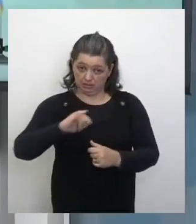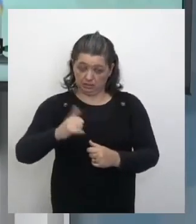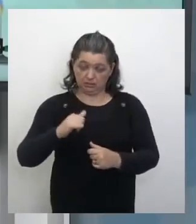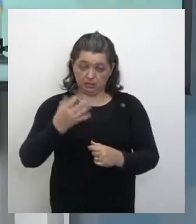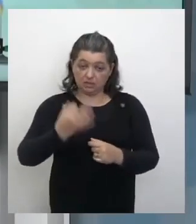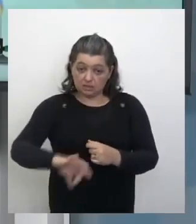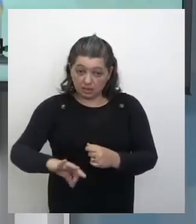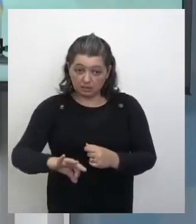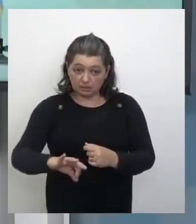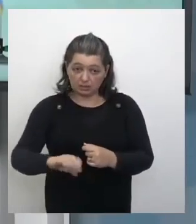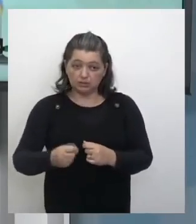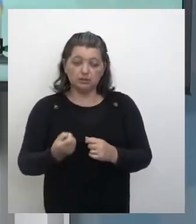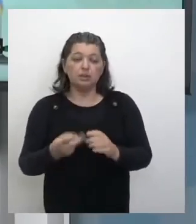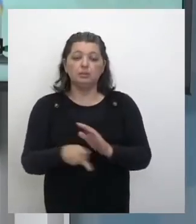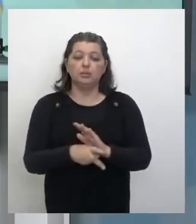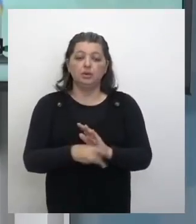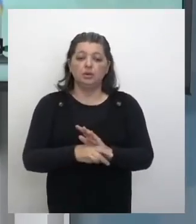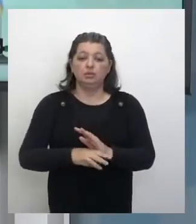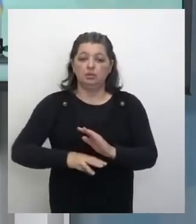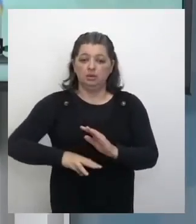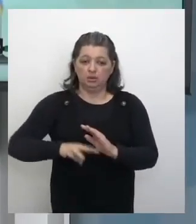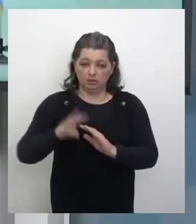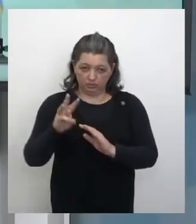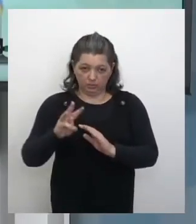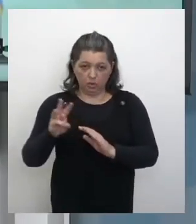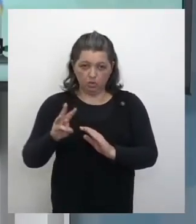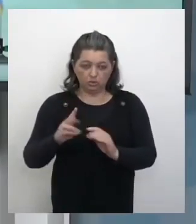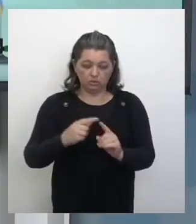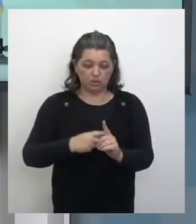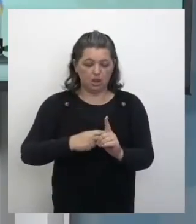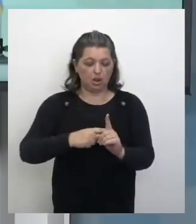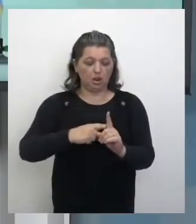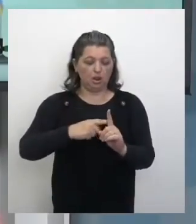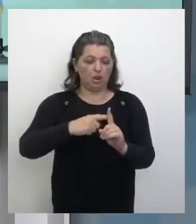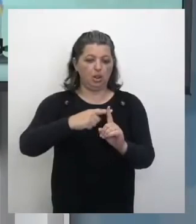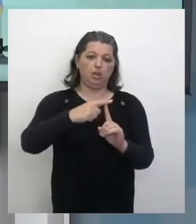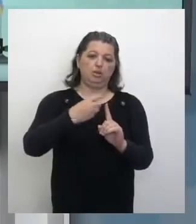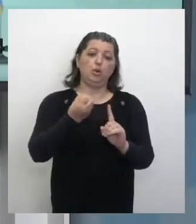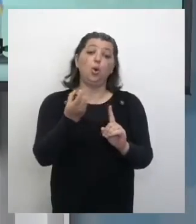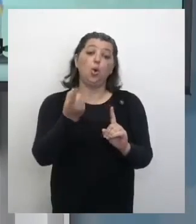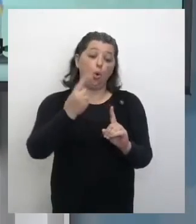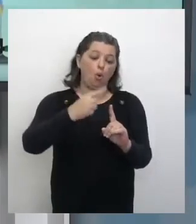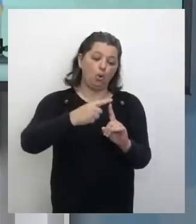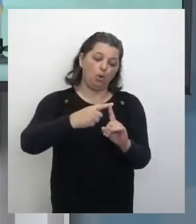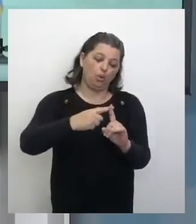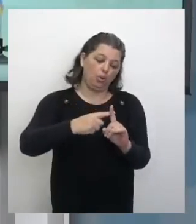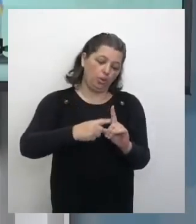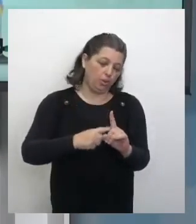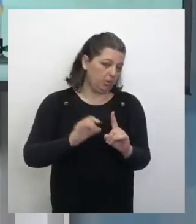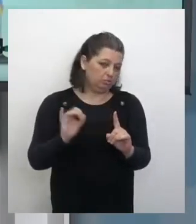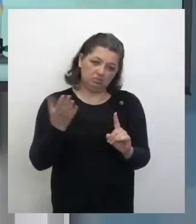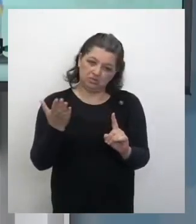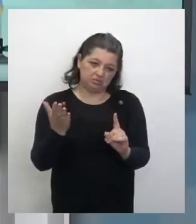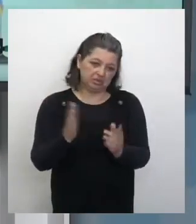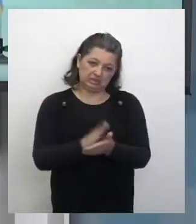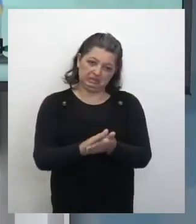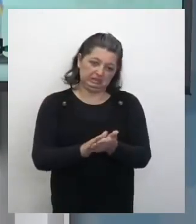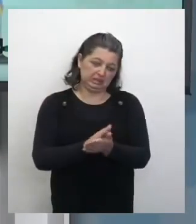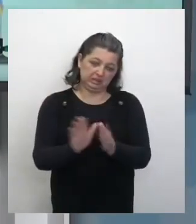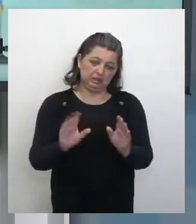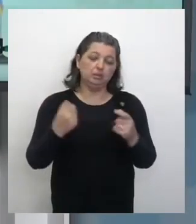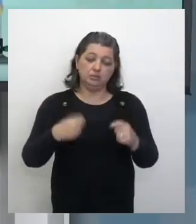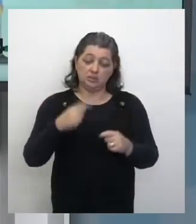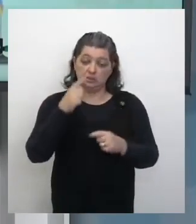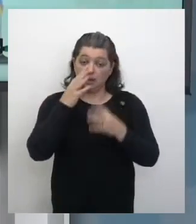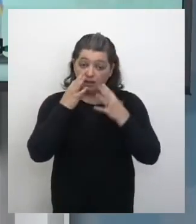eu uso uma voltagem muito alta, não vai dar certo a eletrólise. Ou se eu uso uma voltagem muito baixa, ela nem acontece. Então, eu tenho que tomar